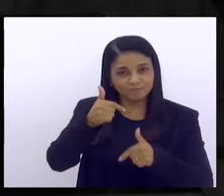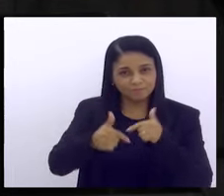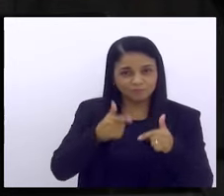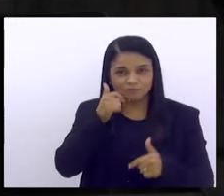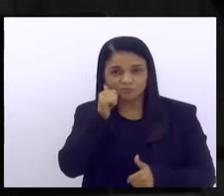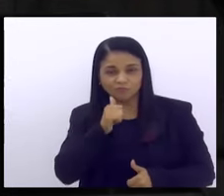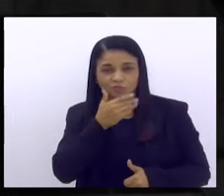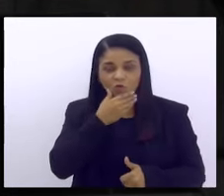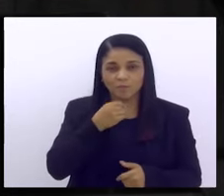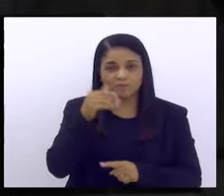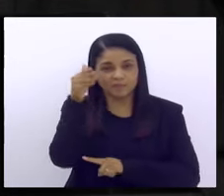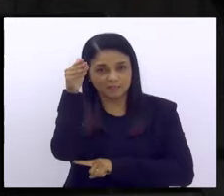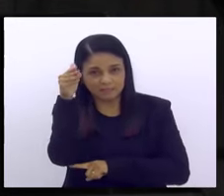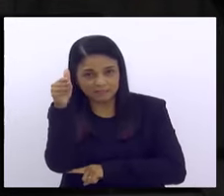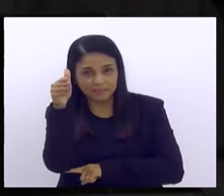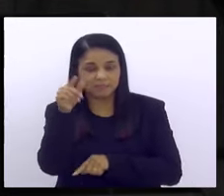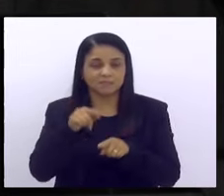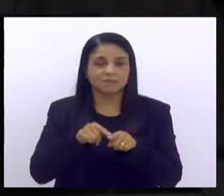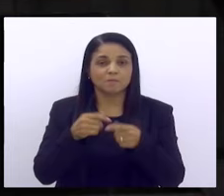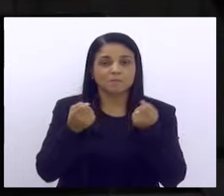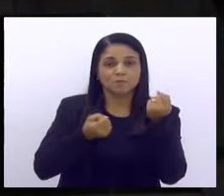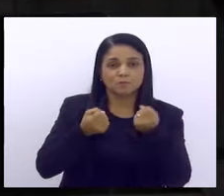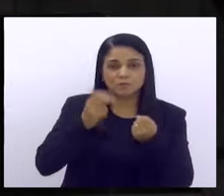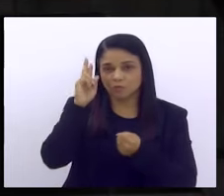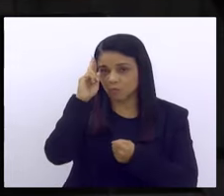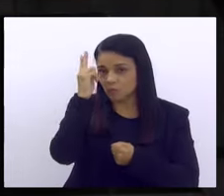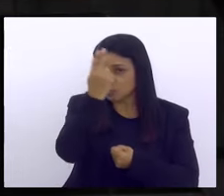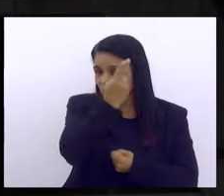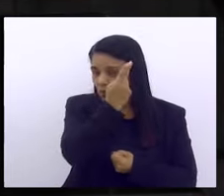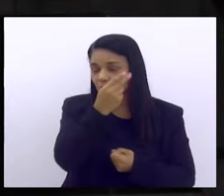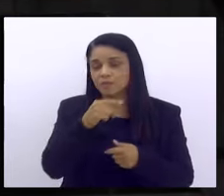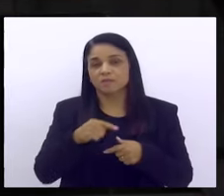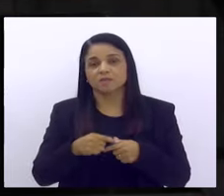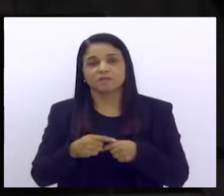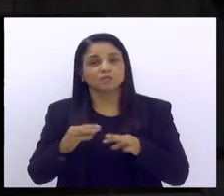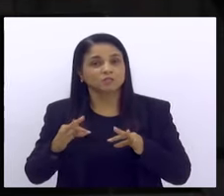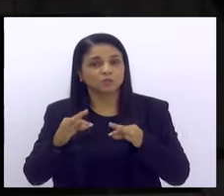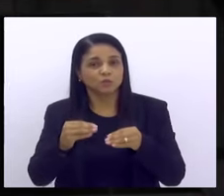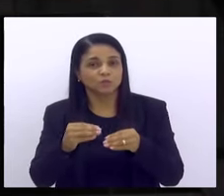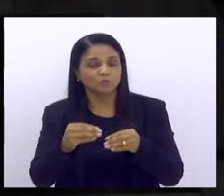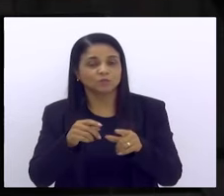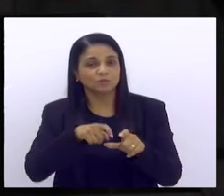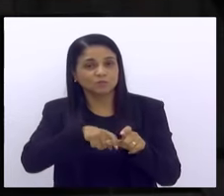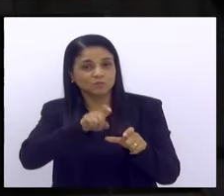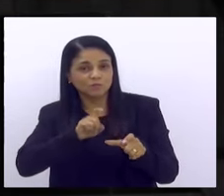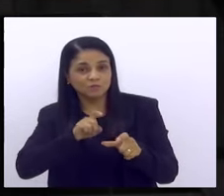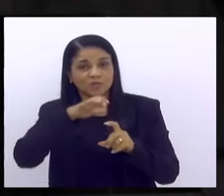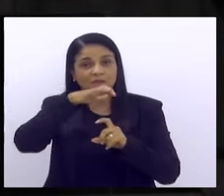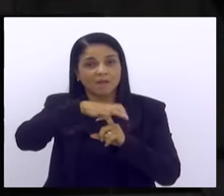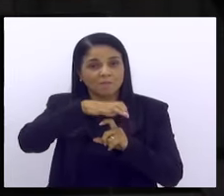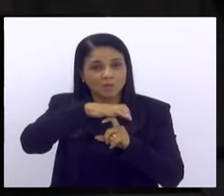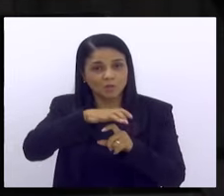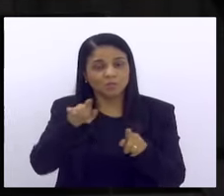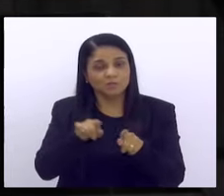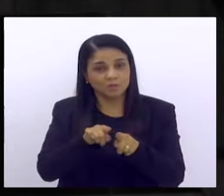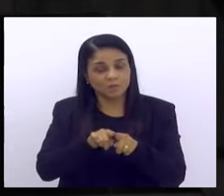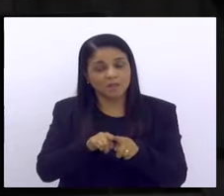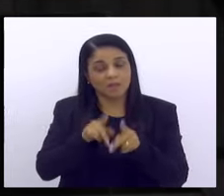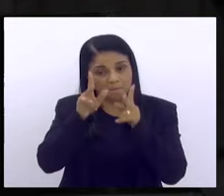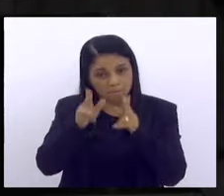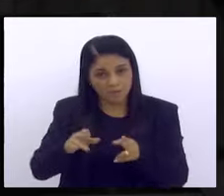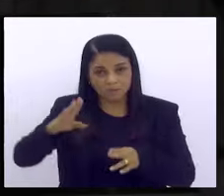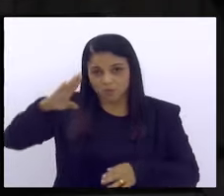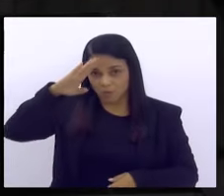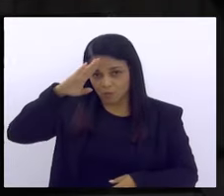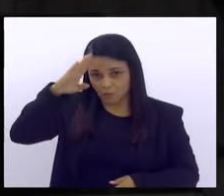dos taxistas, falo dos motoristas de aplicativo, eu falo dos autônomos, dos camelões, a qual a mesma guarda